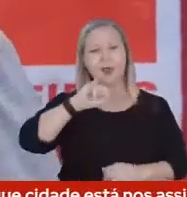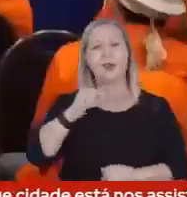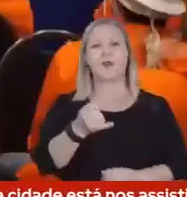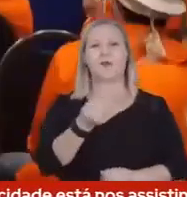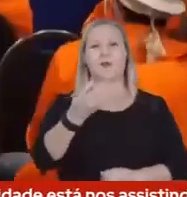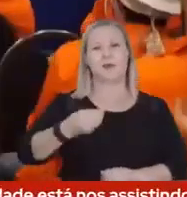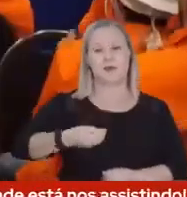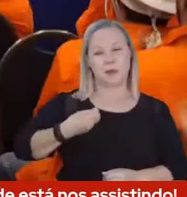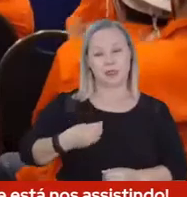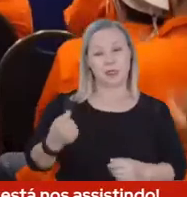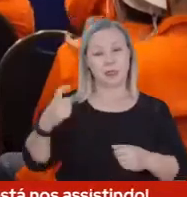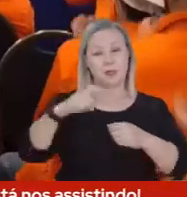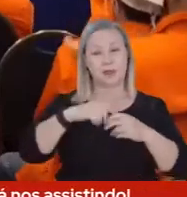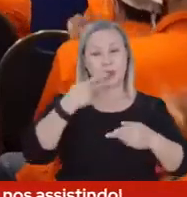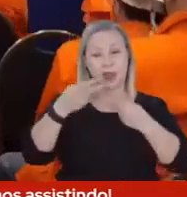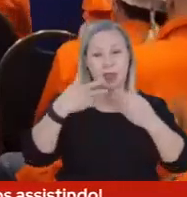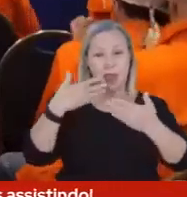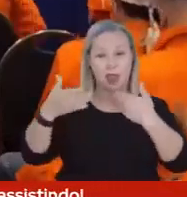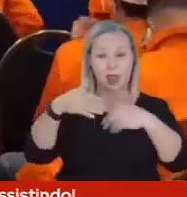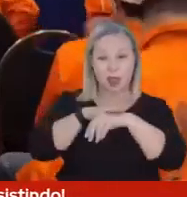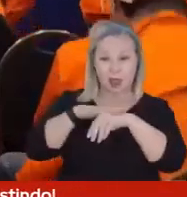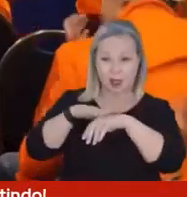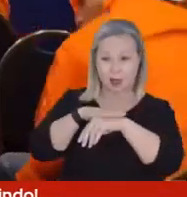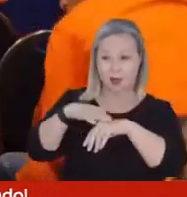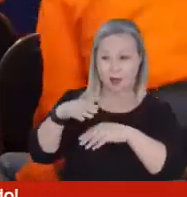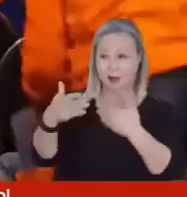vocês. Bem, bem.